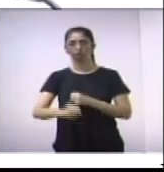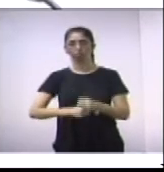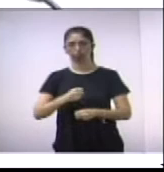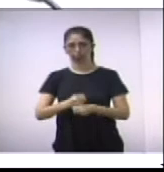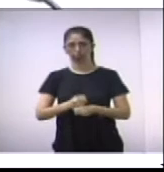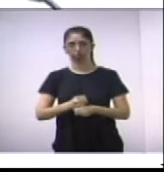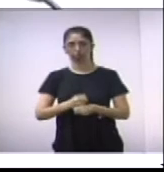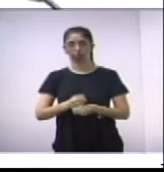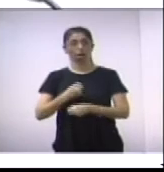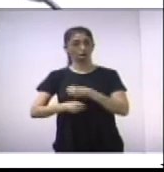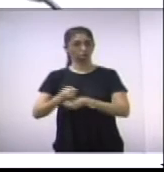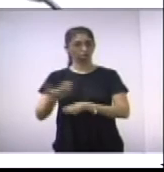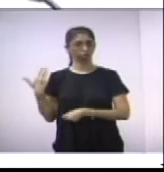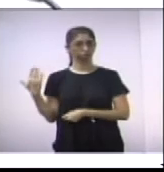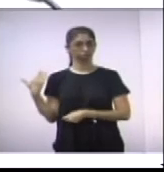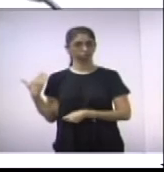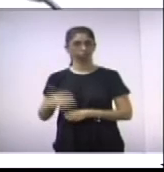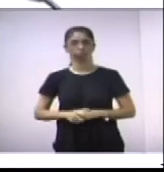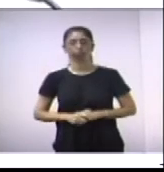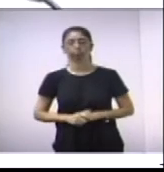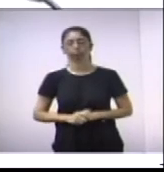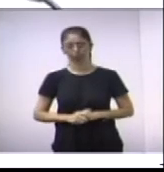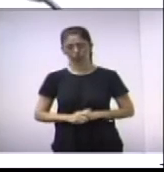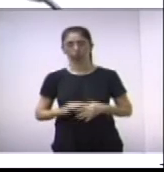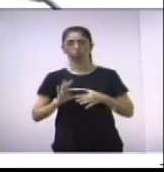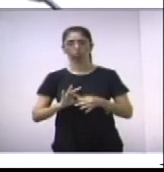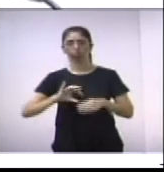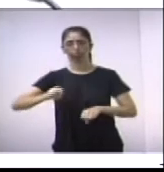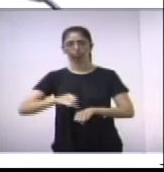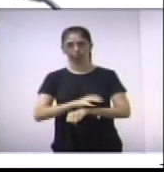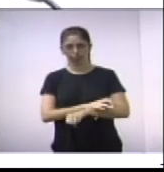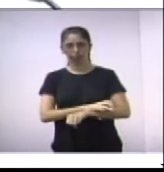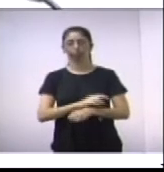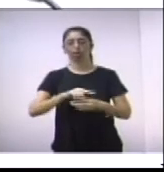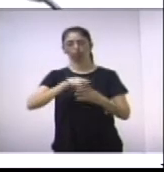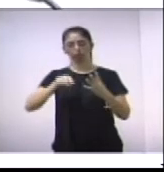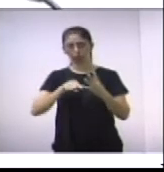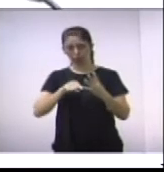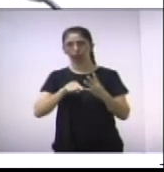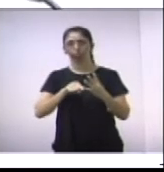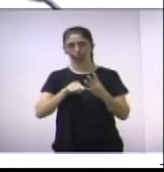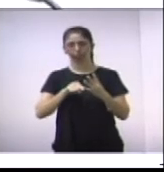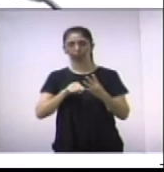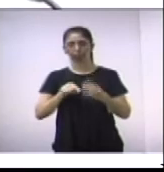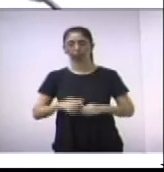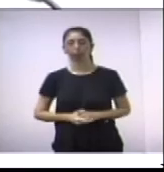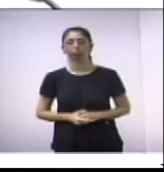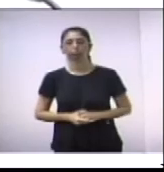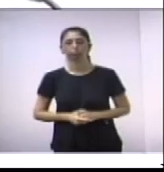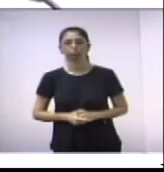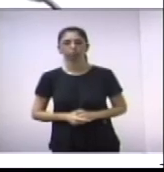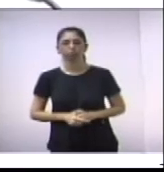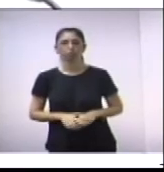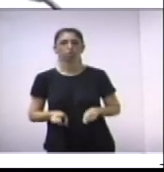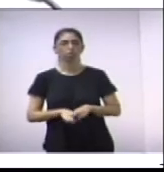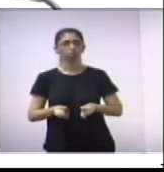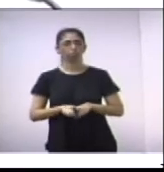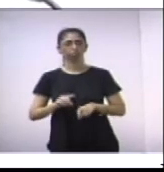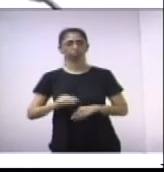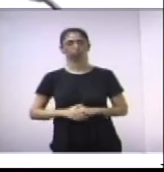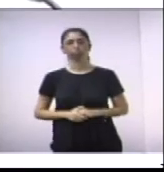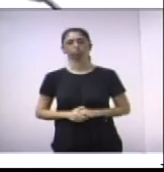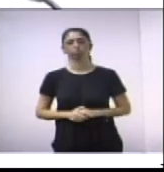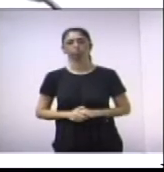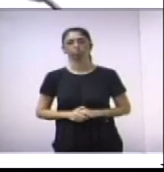Escola de Samba Unidos do Joaranha, Escola Acadêmicos do Samba, Escola de Samba Leões de Monte Alegre, Escola de Samba Havaí 71